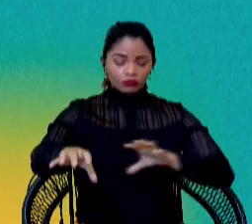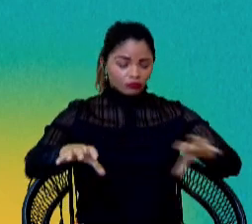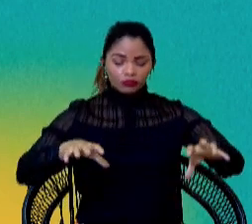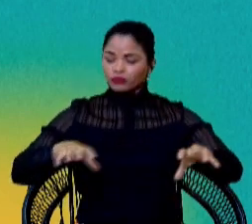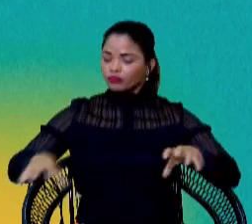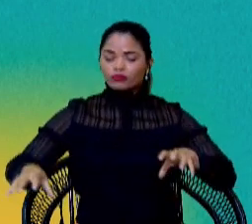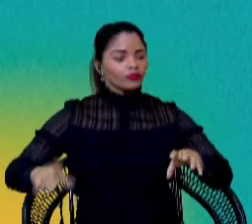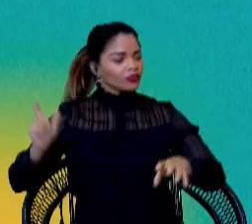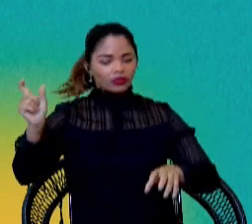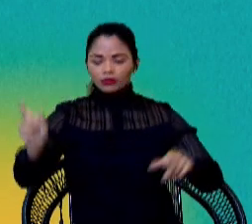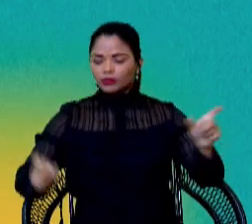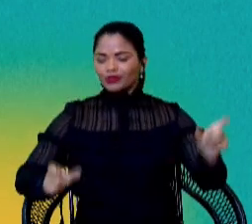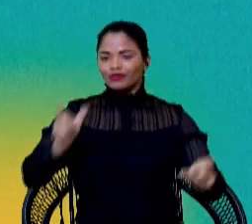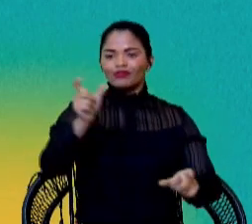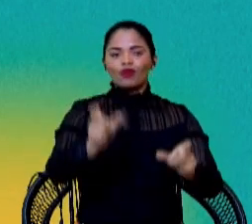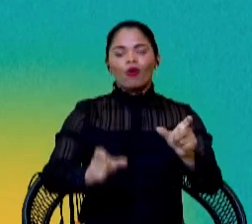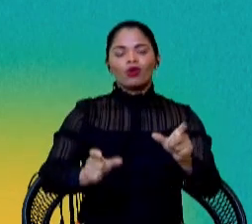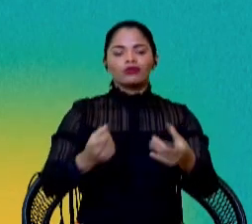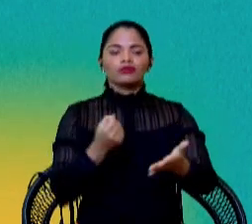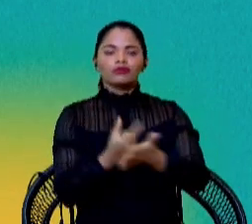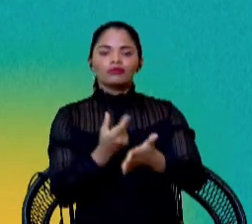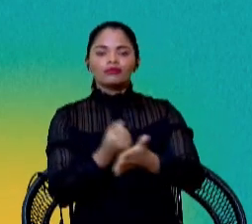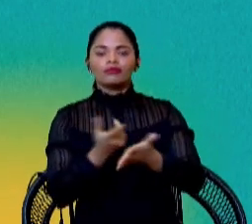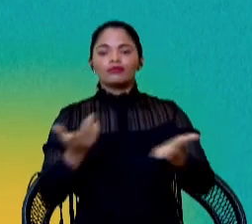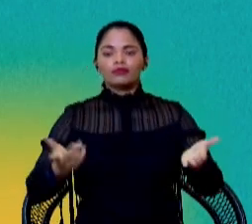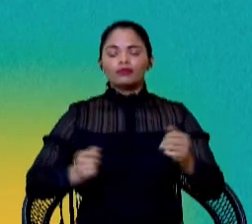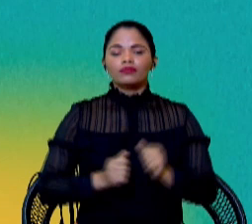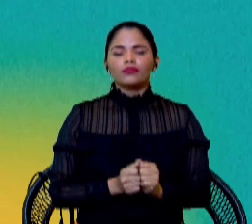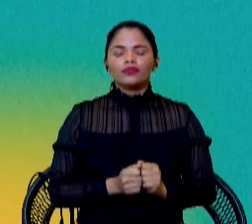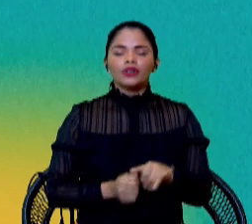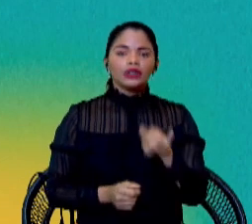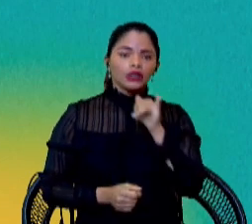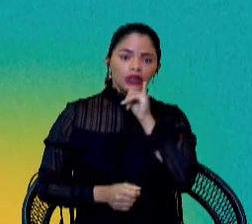públicos que conversam diretamente com você. Então, vou dar um exemplo. Henrique,